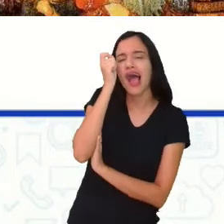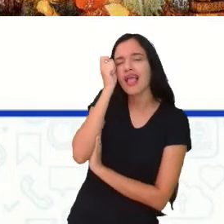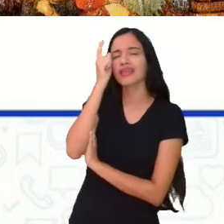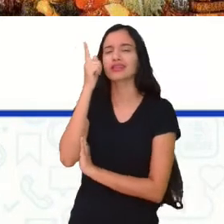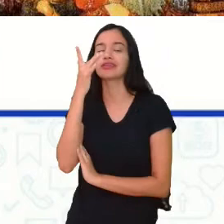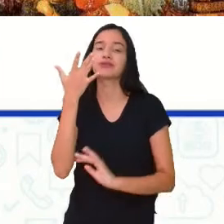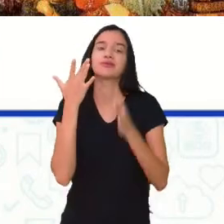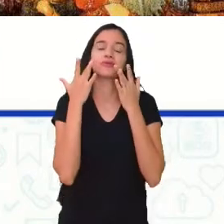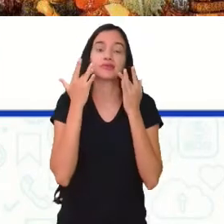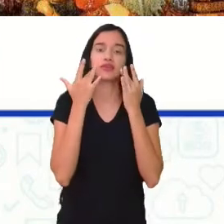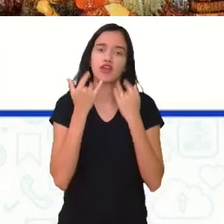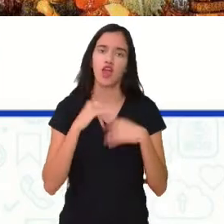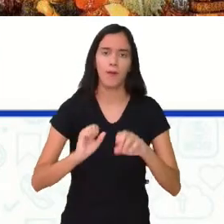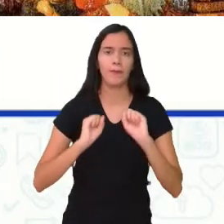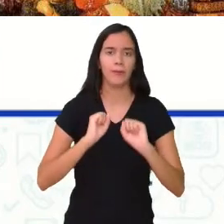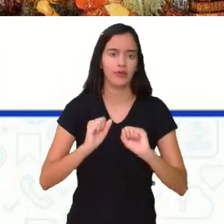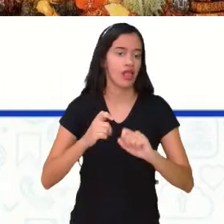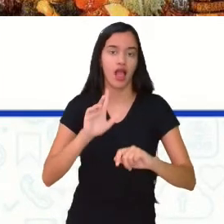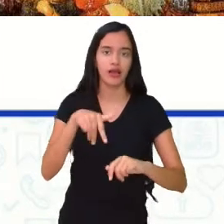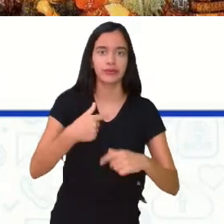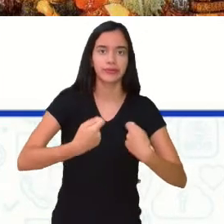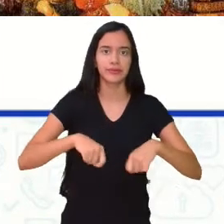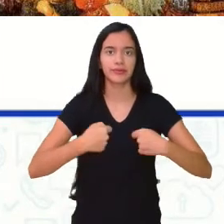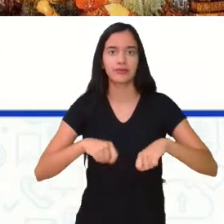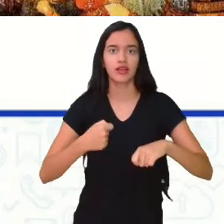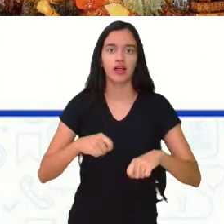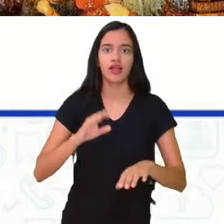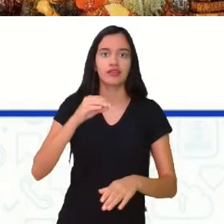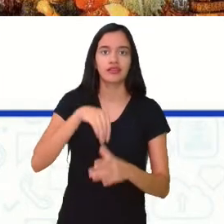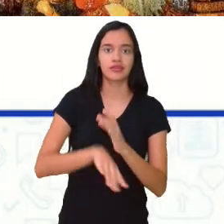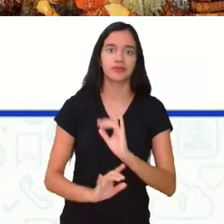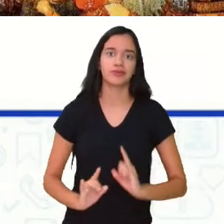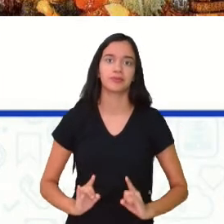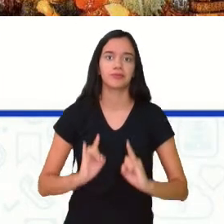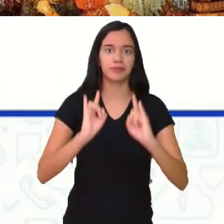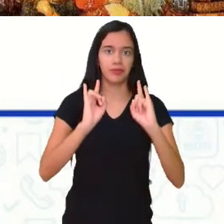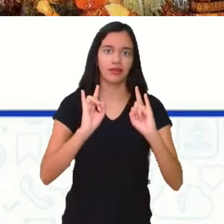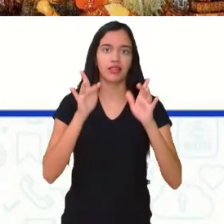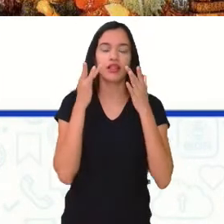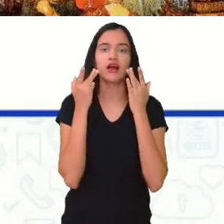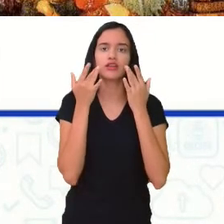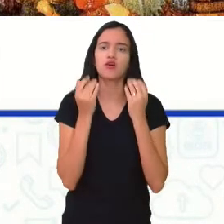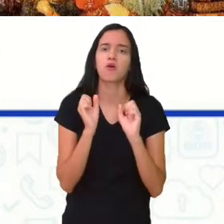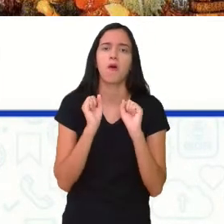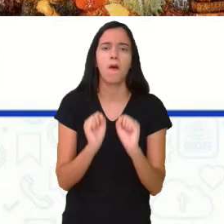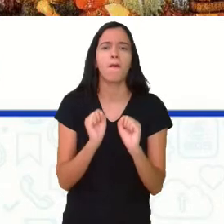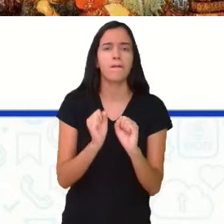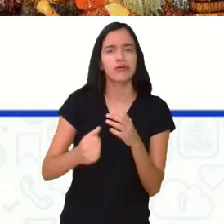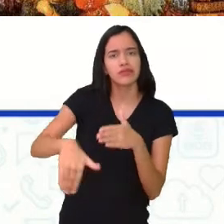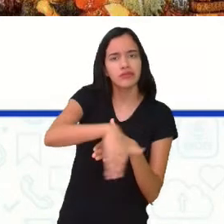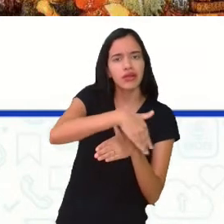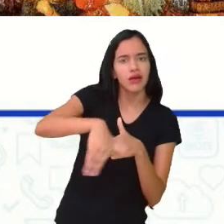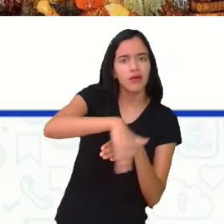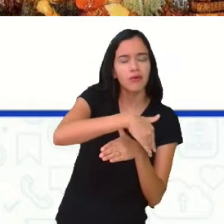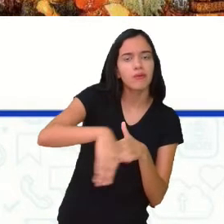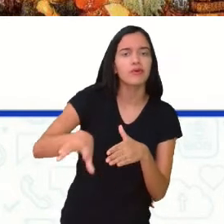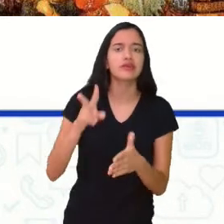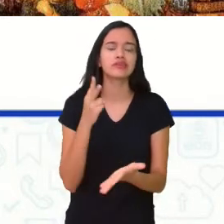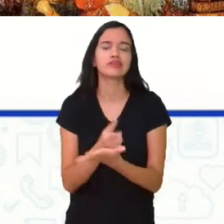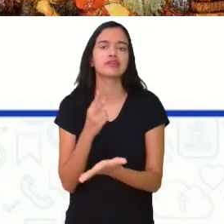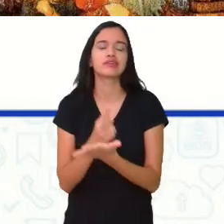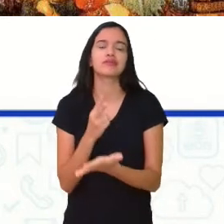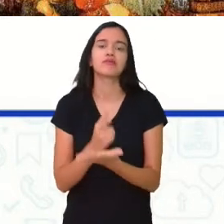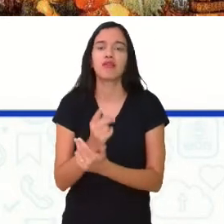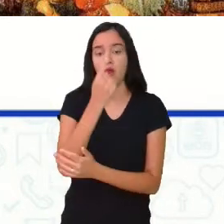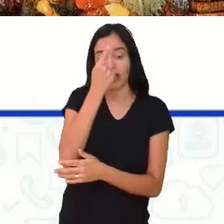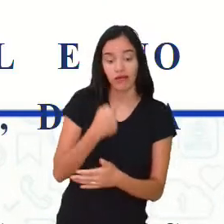o teatro, ele não precisa estar dentro de um prédio teatral, ele pode estar nas ruas, ele vai ter sempre esse caráter